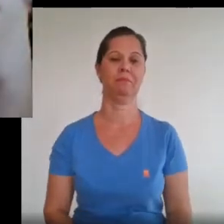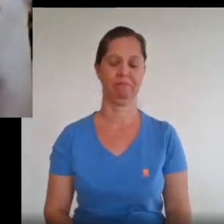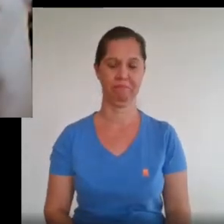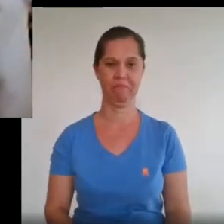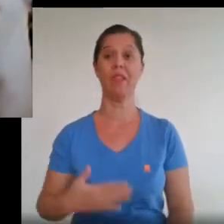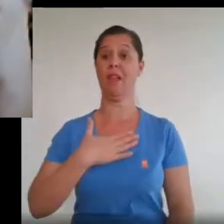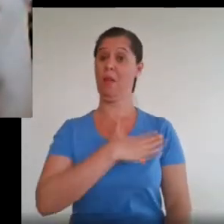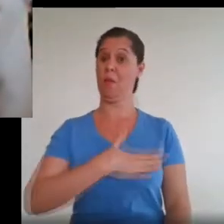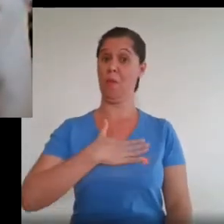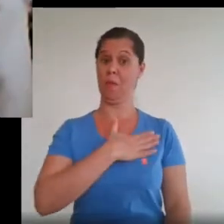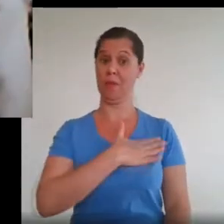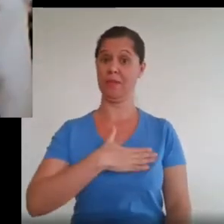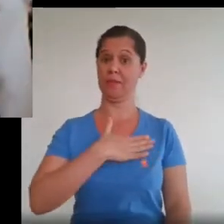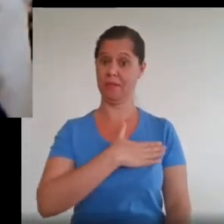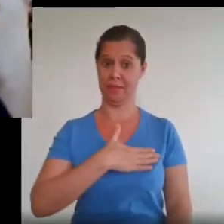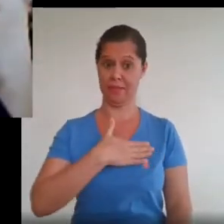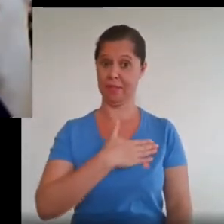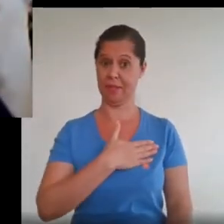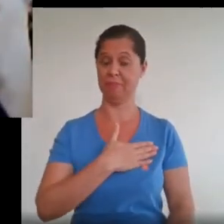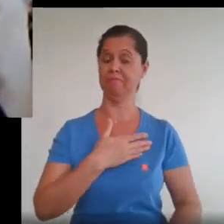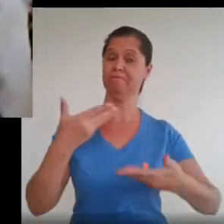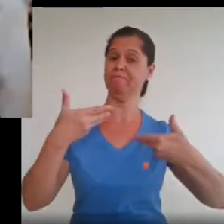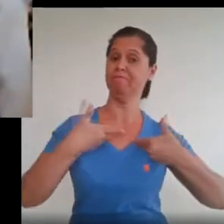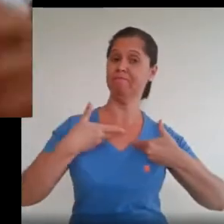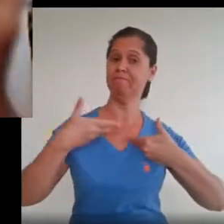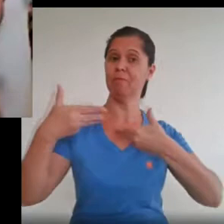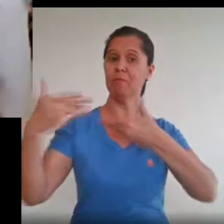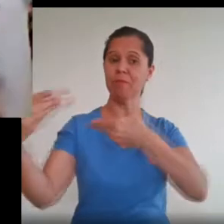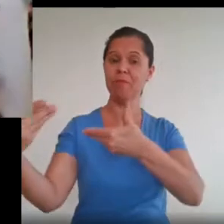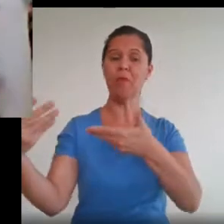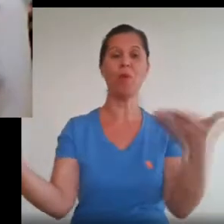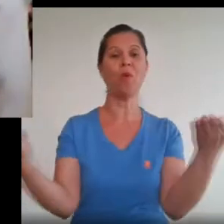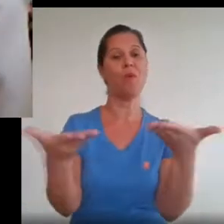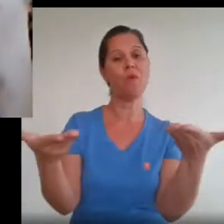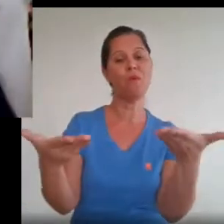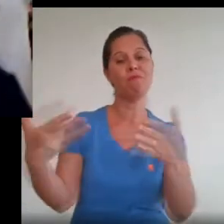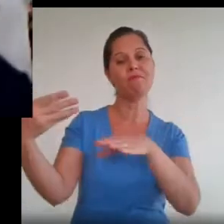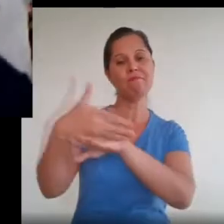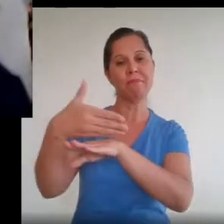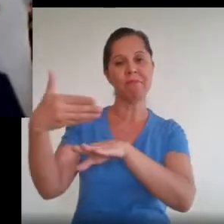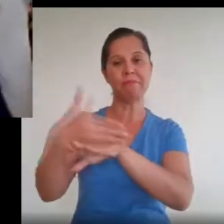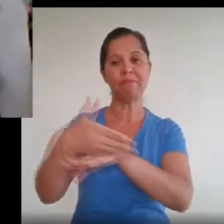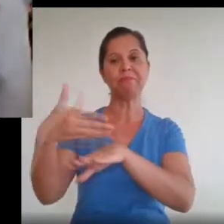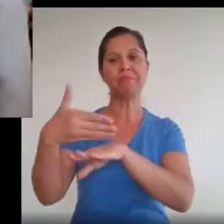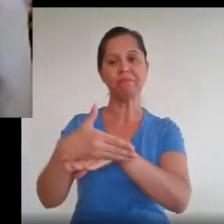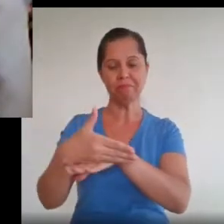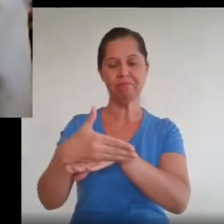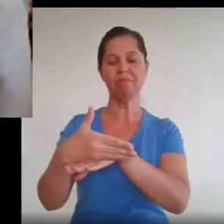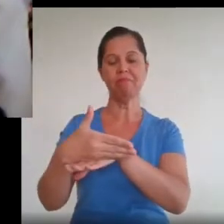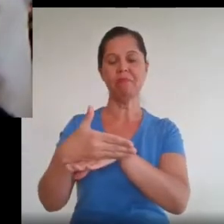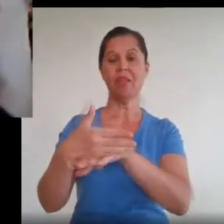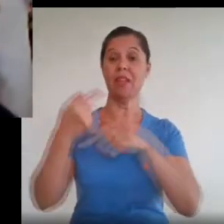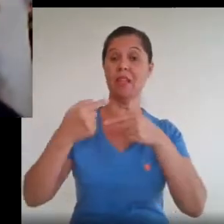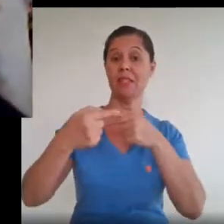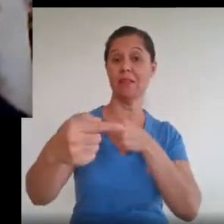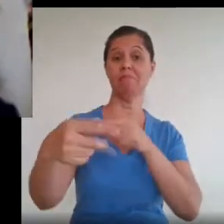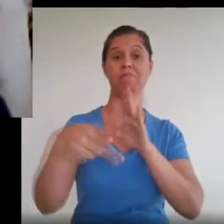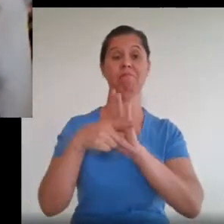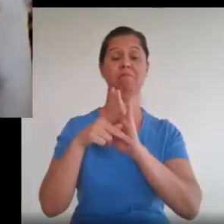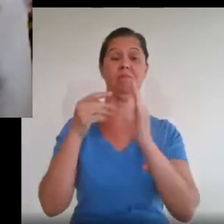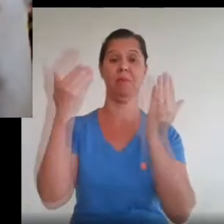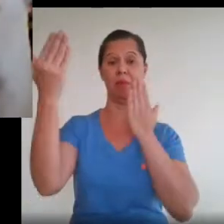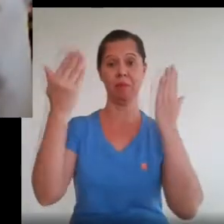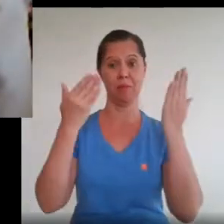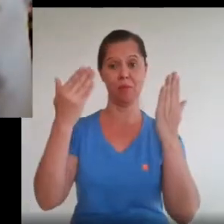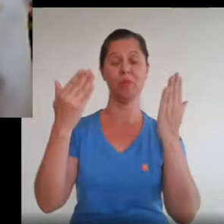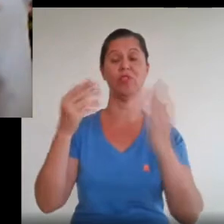E é um prazer ter sido convidada para participar da Semana da